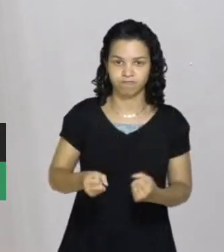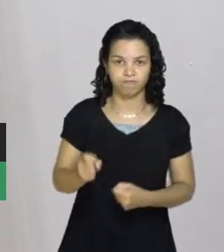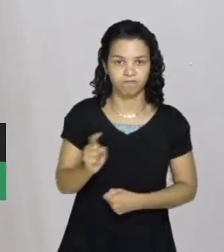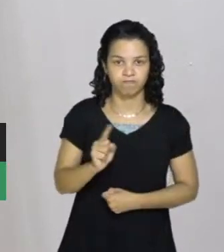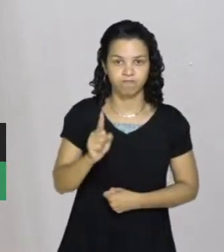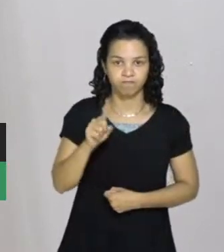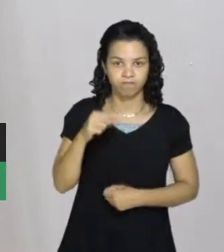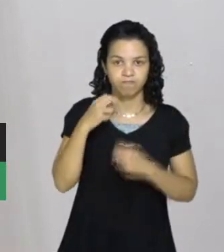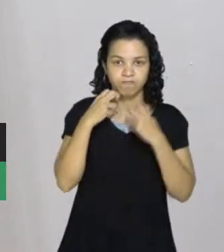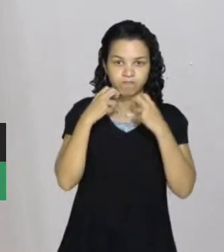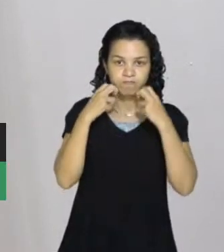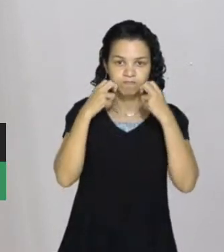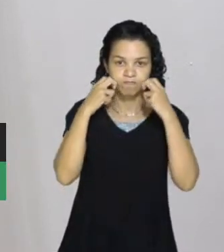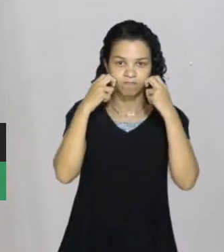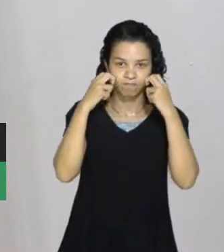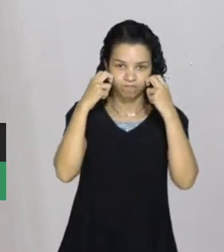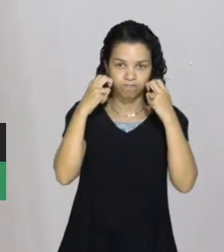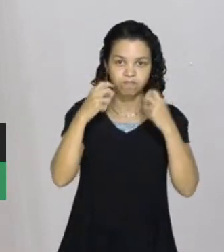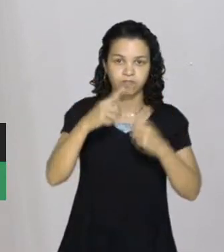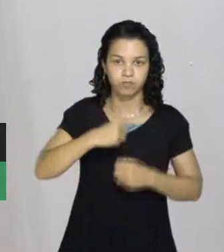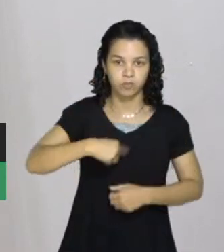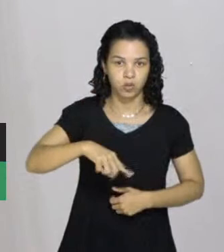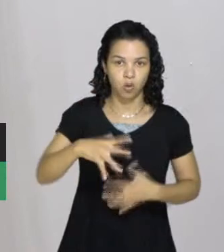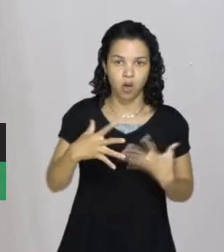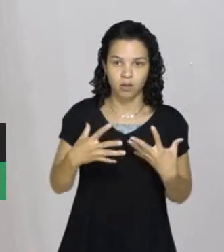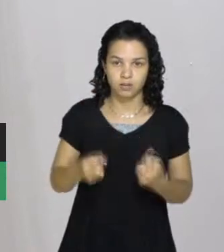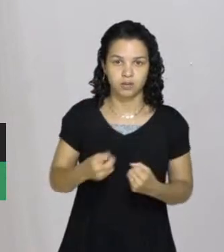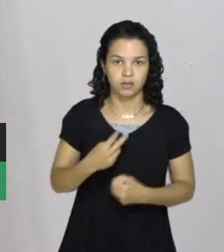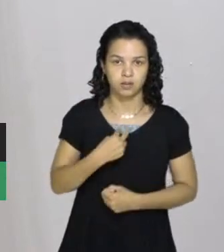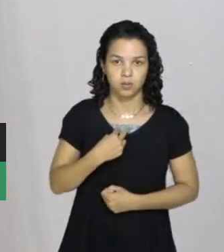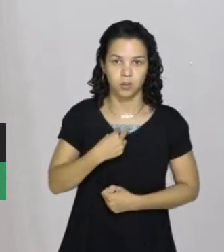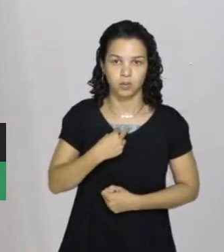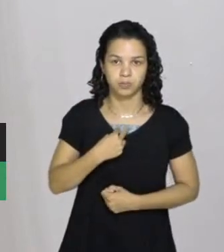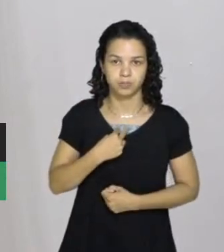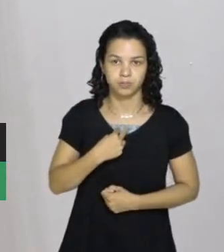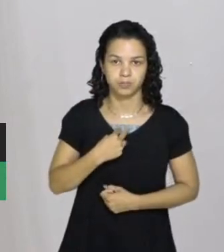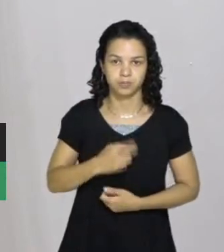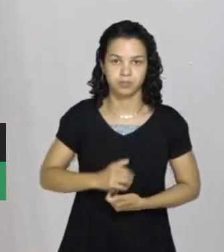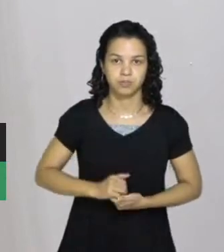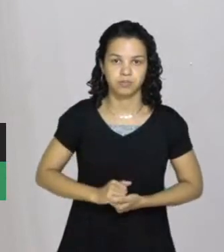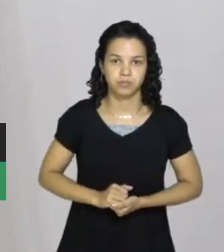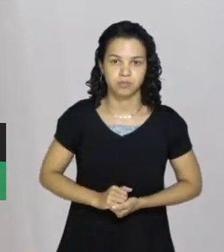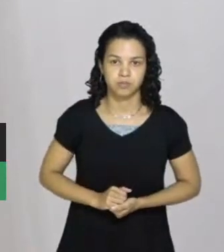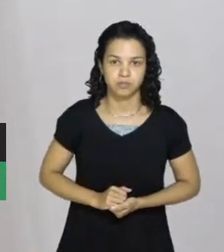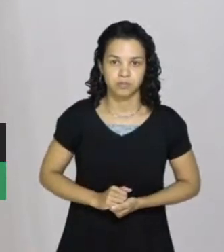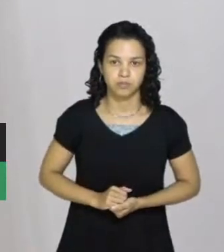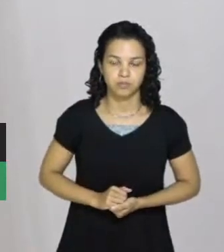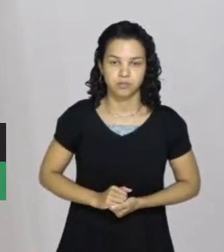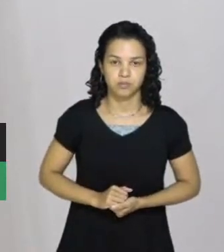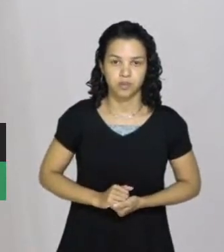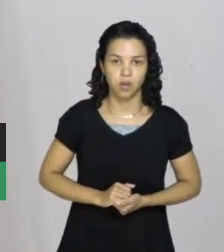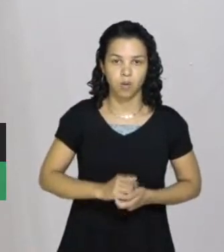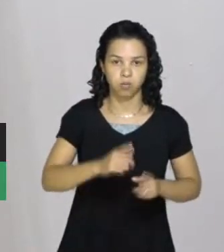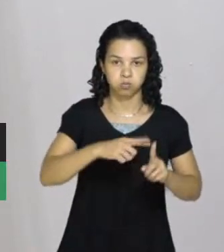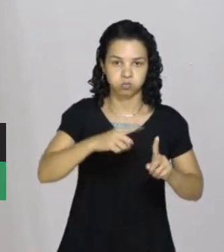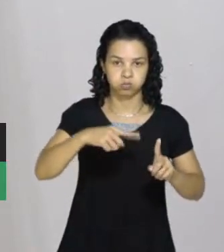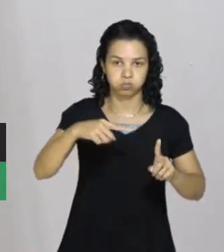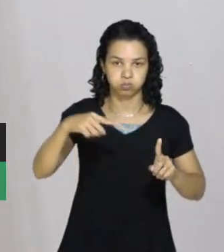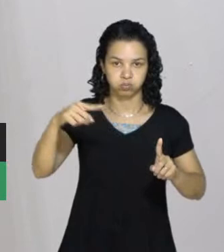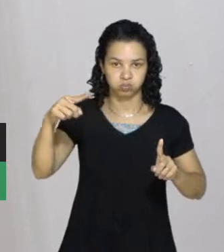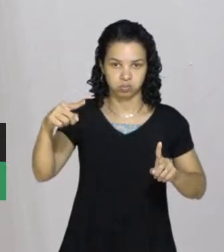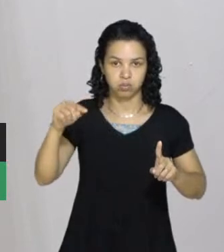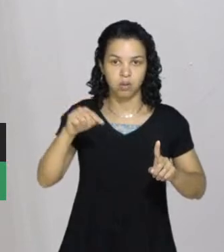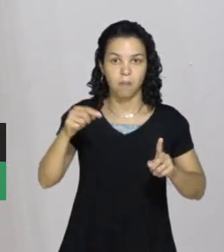vergonhosa e nós não podemos aceitar. O levantamento realizado pelo Terra Brasil